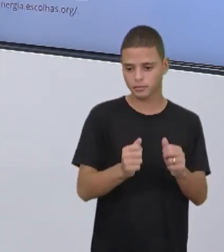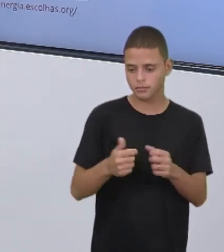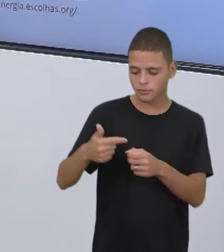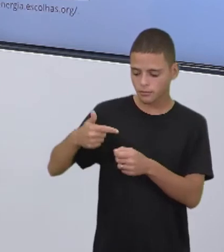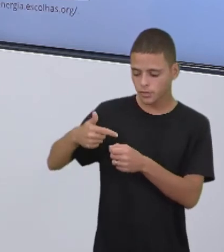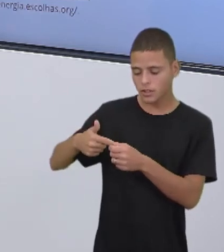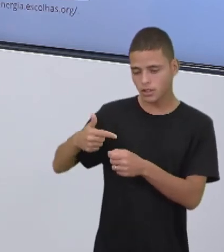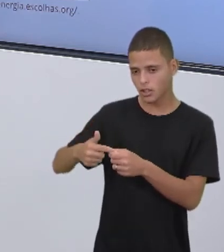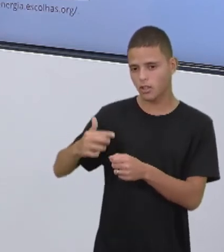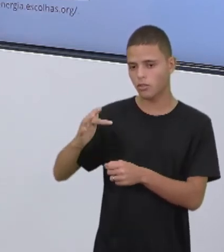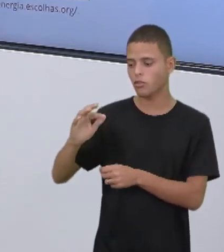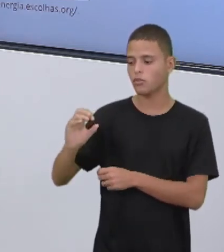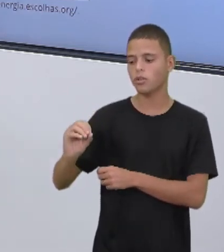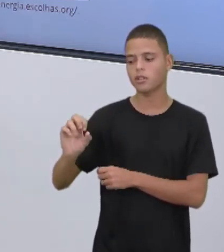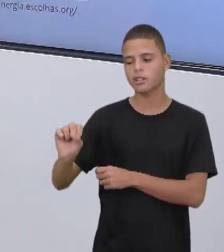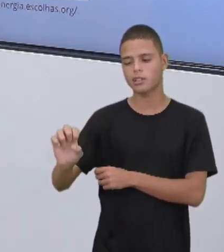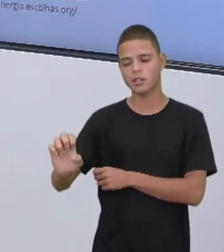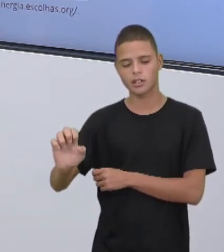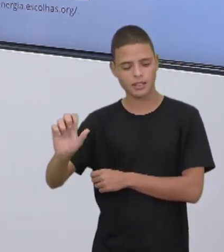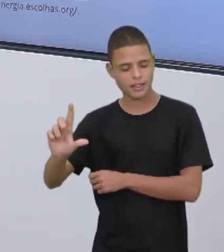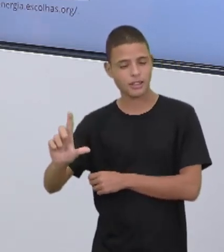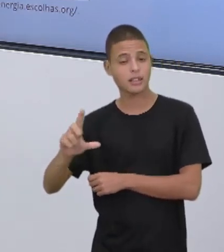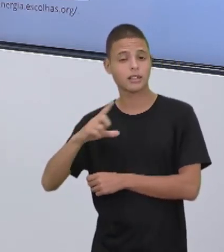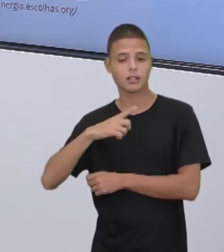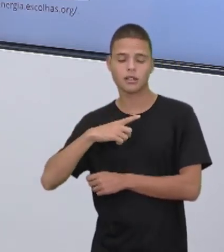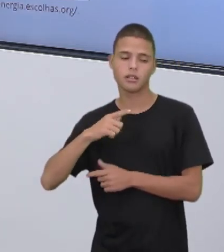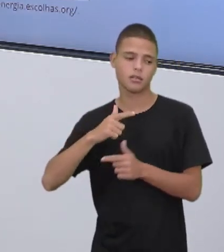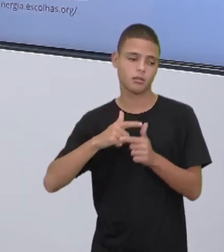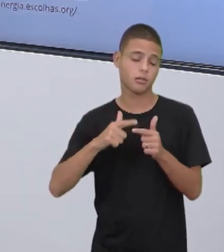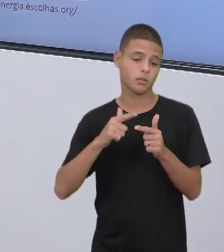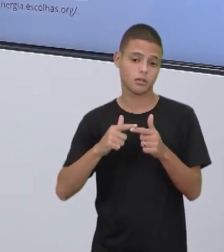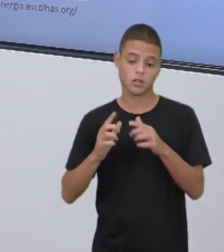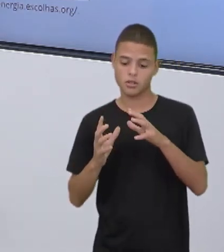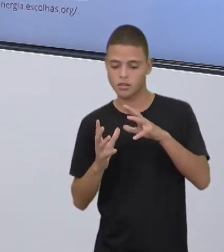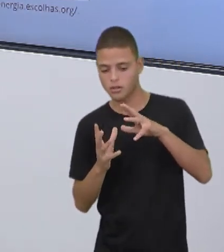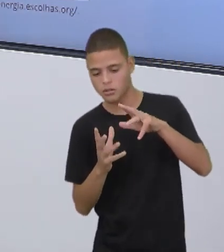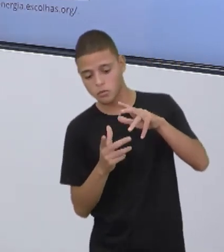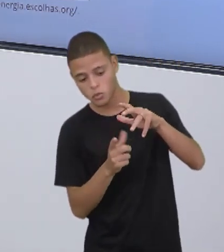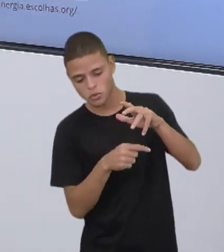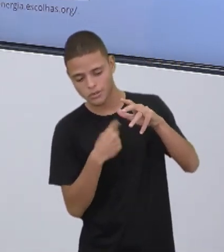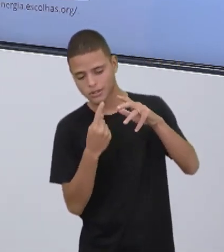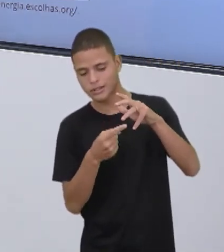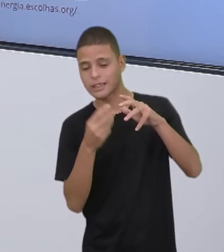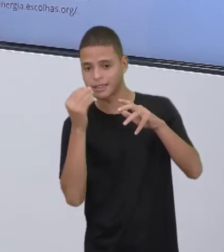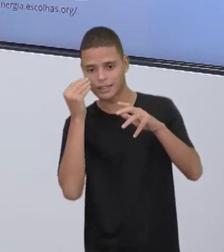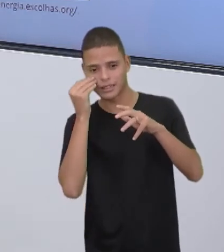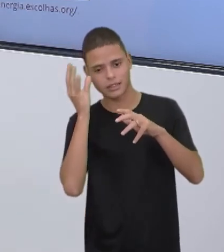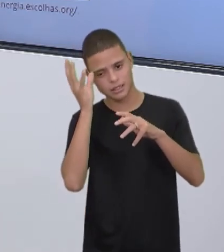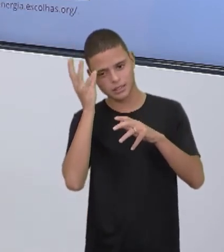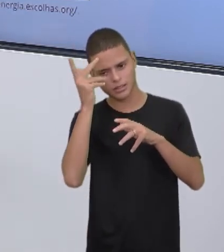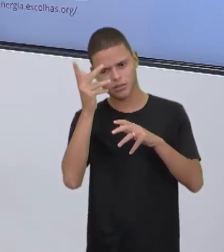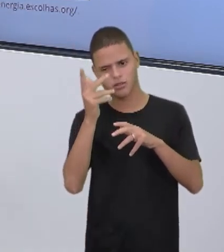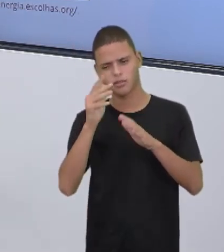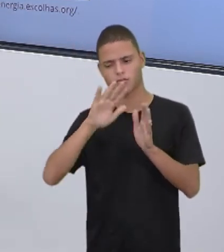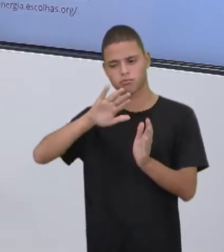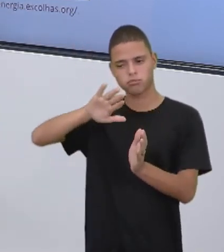essa problemática aí que a gente está querendo, o mundo está querendo se livrar, né, do uso, procurando novos recursos. Só